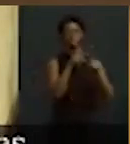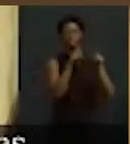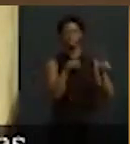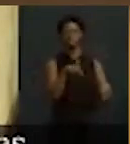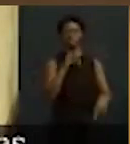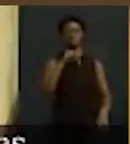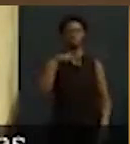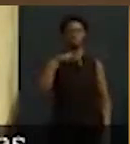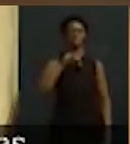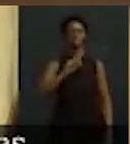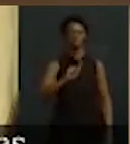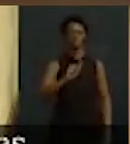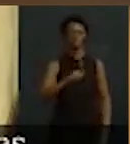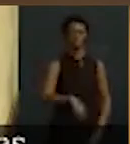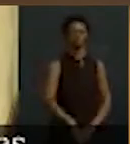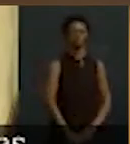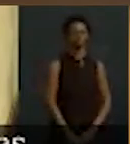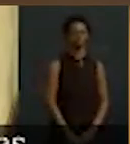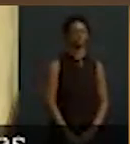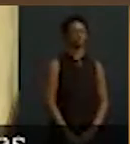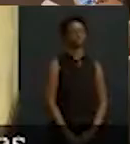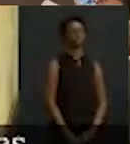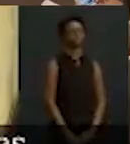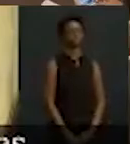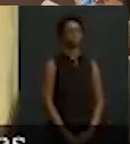Ana Paula dos Santos.